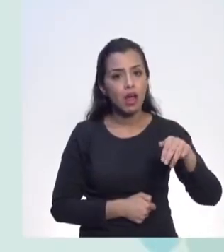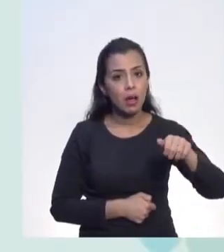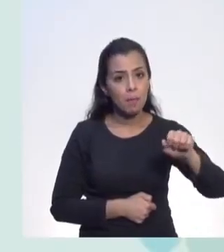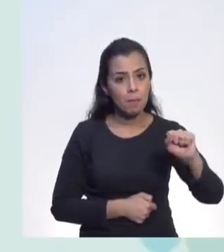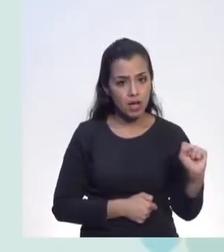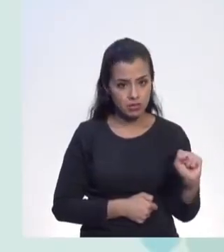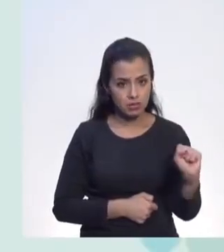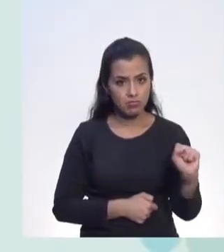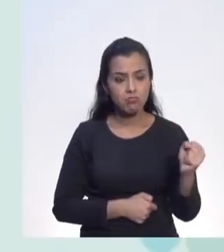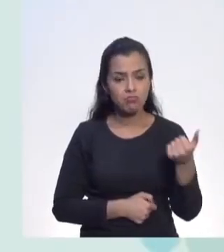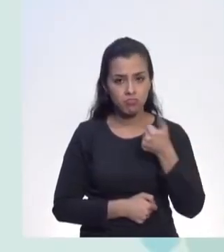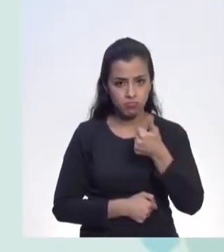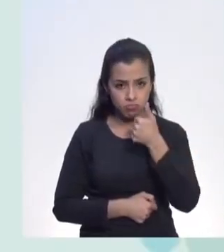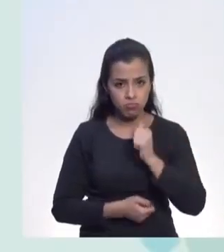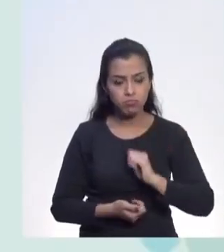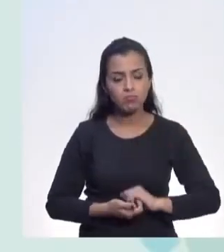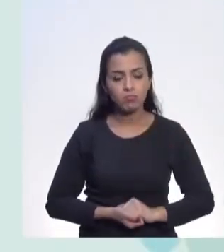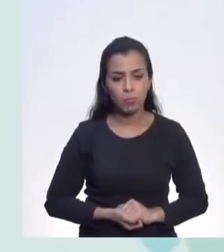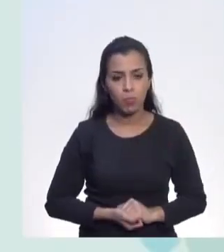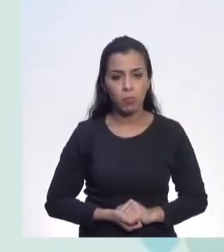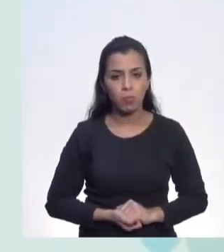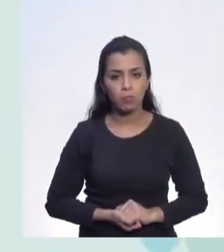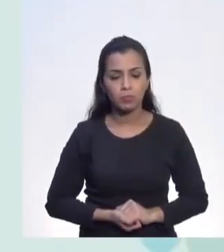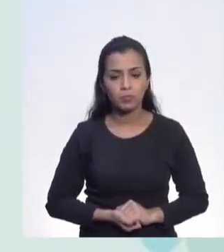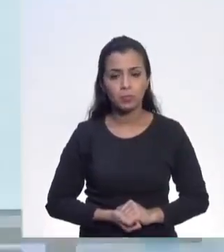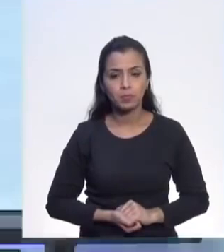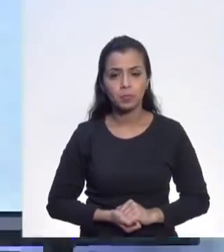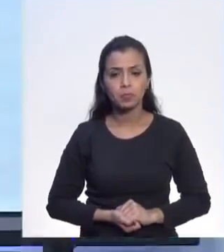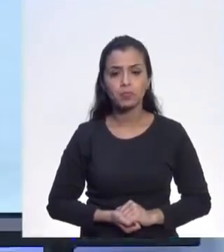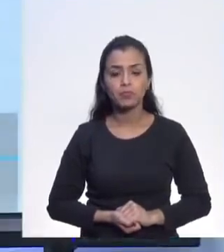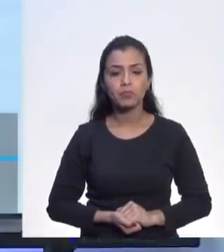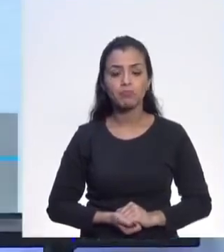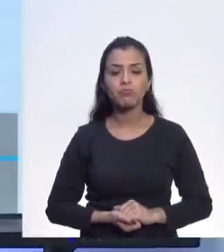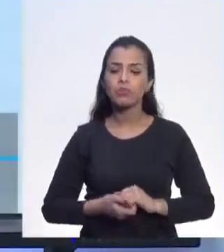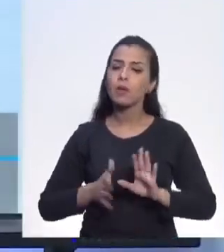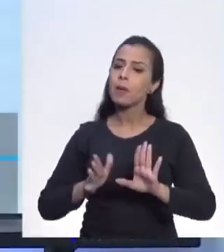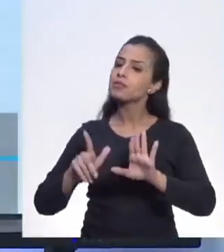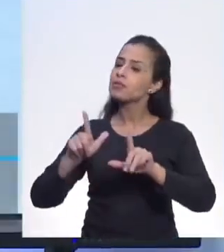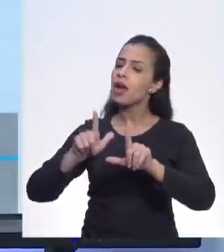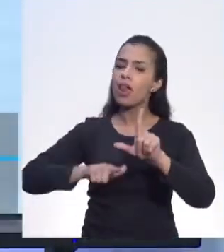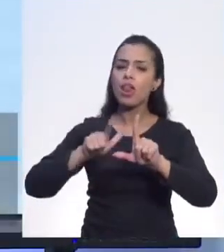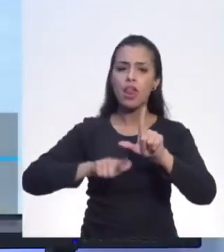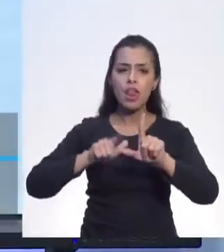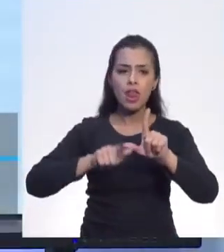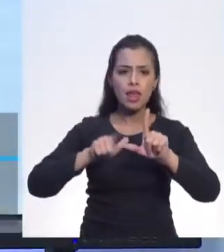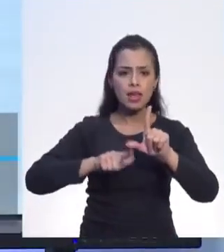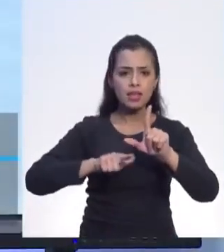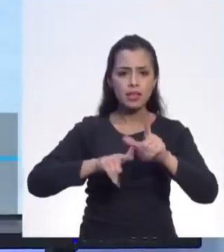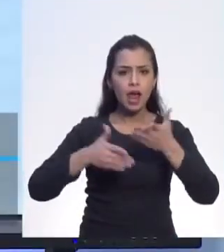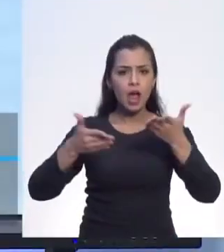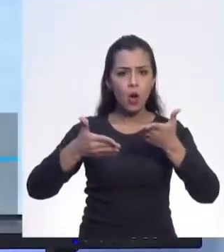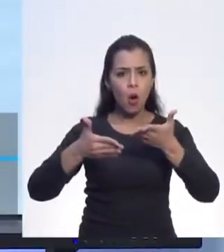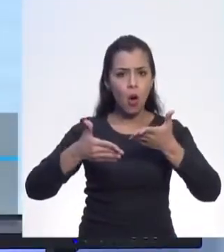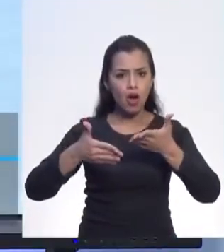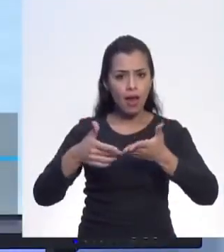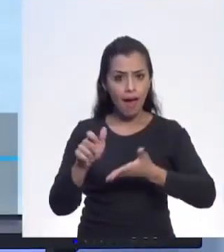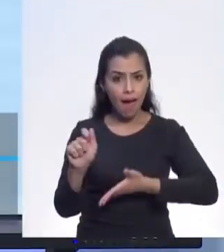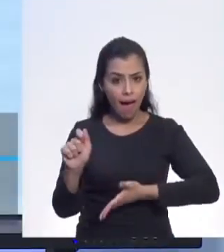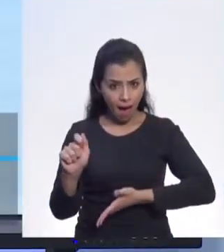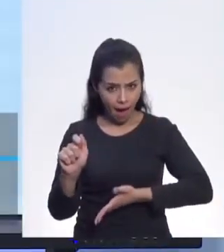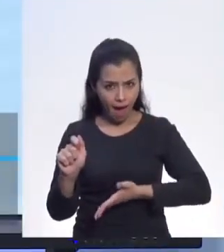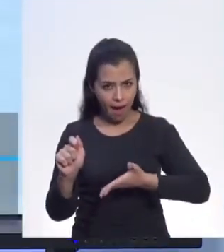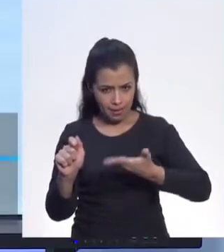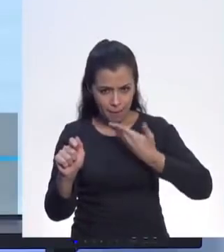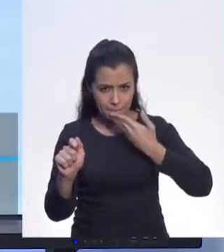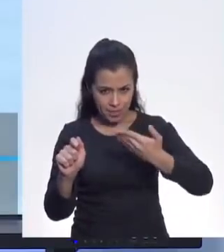palavra cabo. Opa, mas espera um pouco. A letra A não estava fixa na primeira posição, pessoal? É o que estava escrito